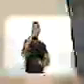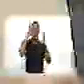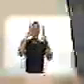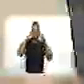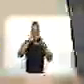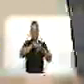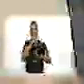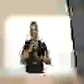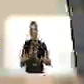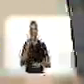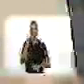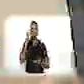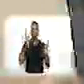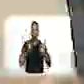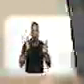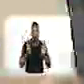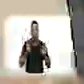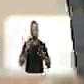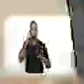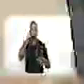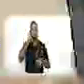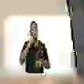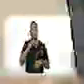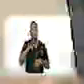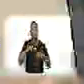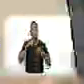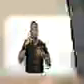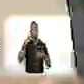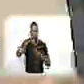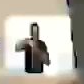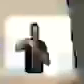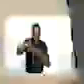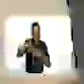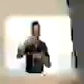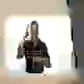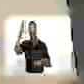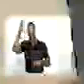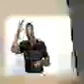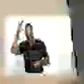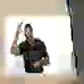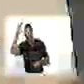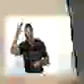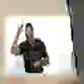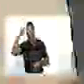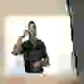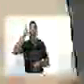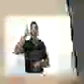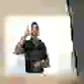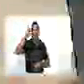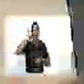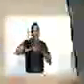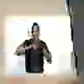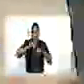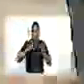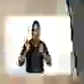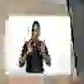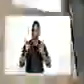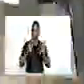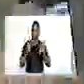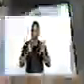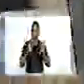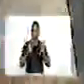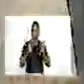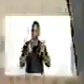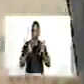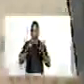o cachorro não mexeu o catador não procurou latinha e o cavalo que apareceu aí ontem não mexeu no lixo e o cavalo ainda